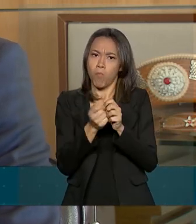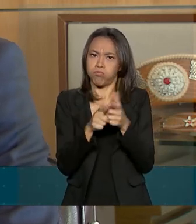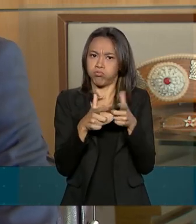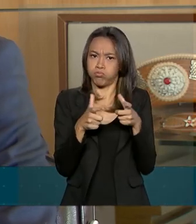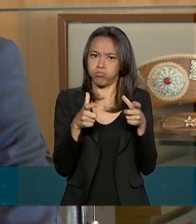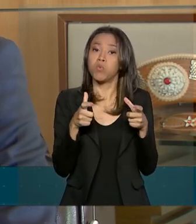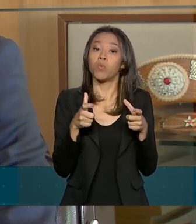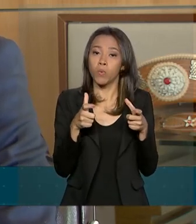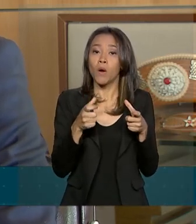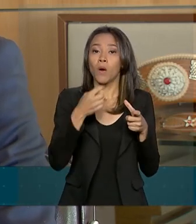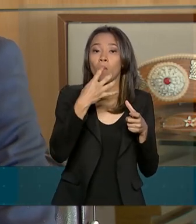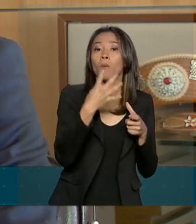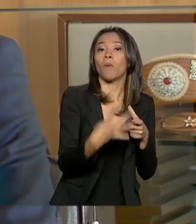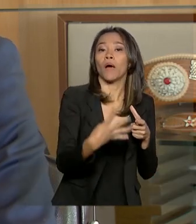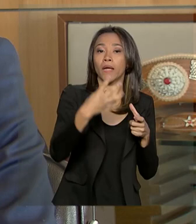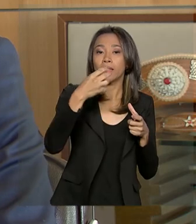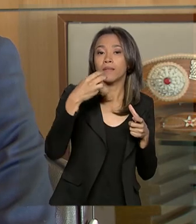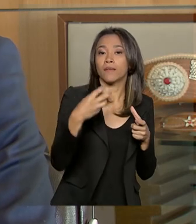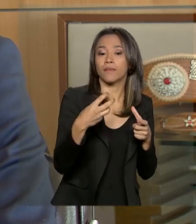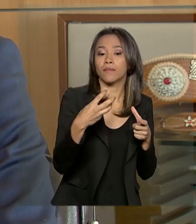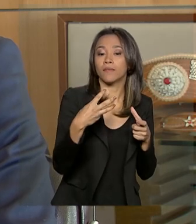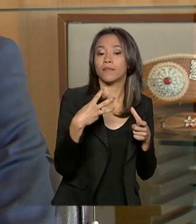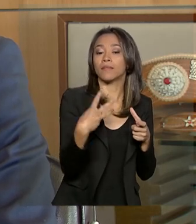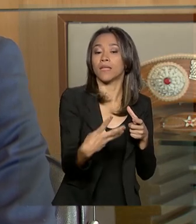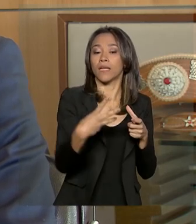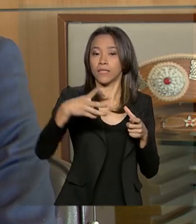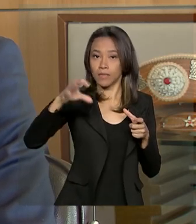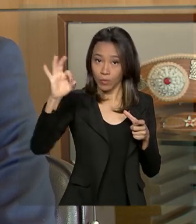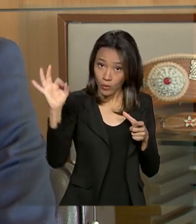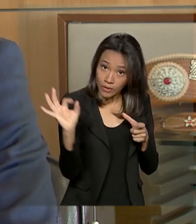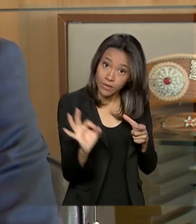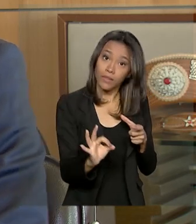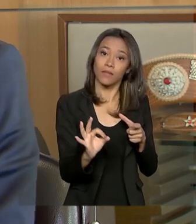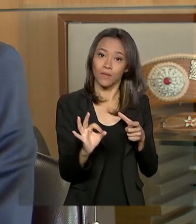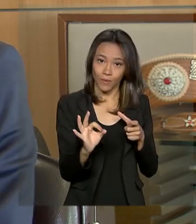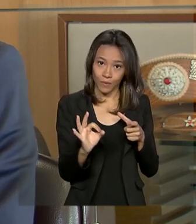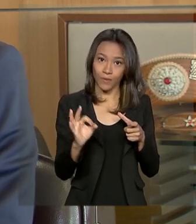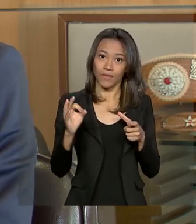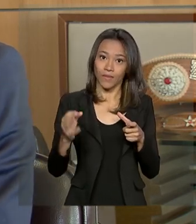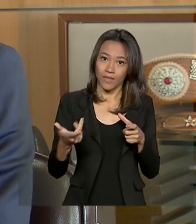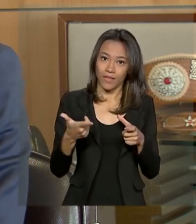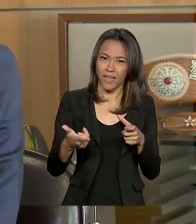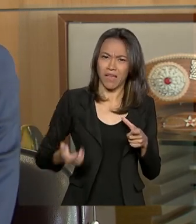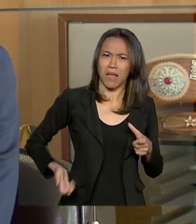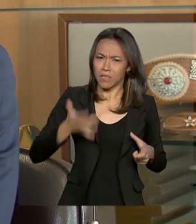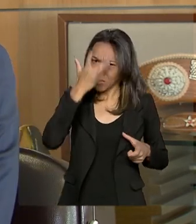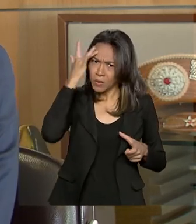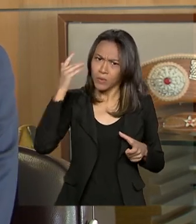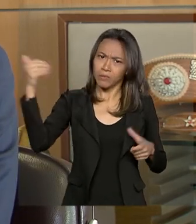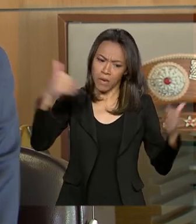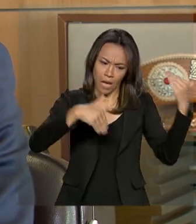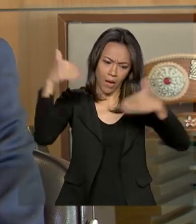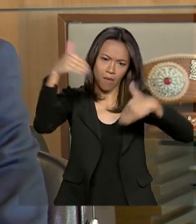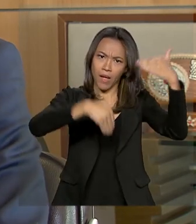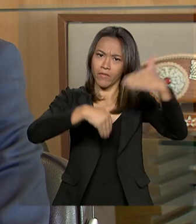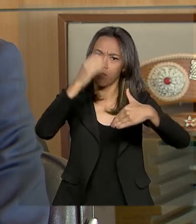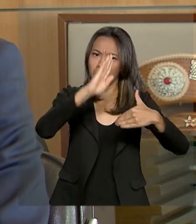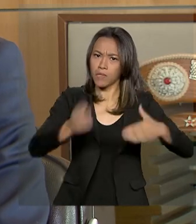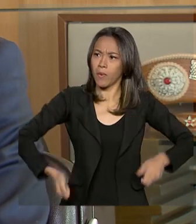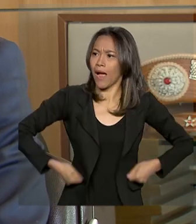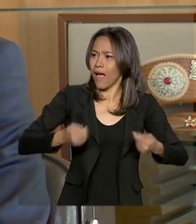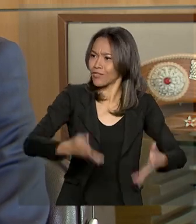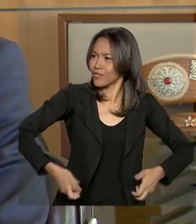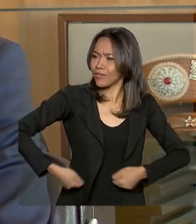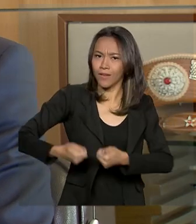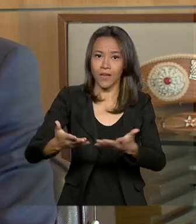em 43%, aliás, aumentou em 43% o gasto dos turistas estrangeiros no Brasil. É o melhor